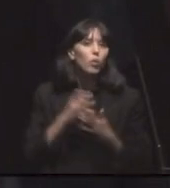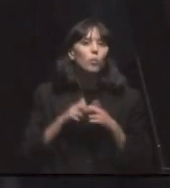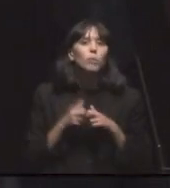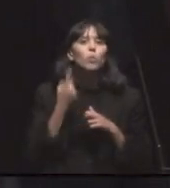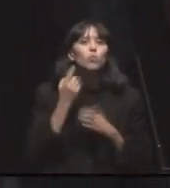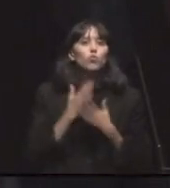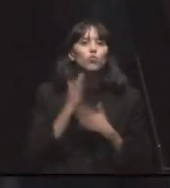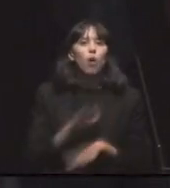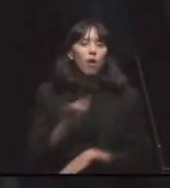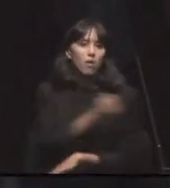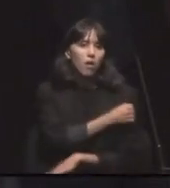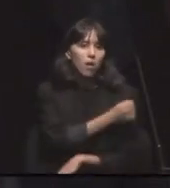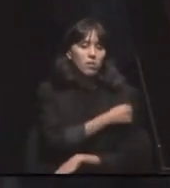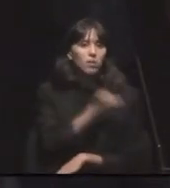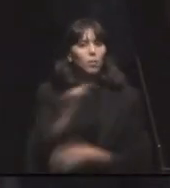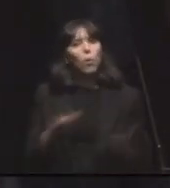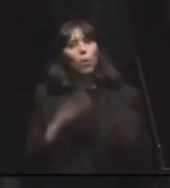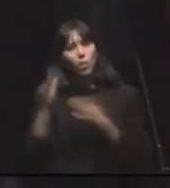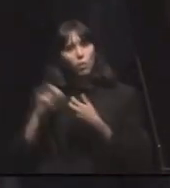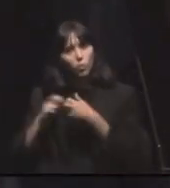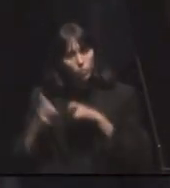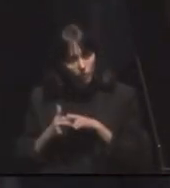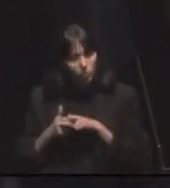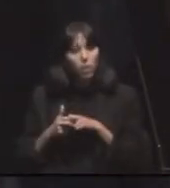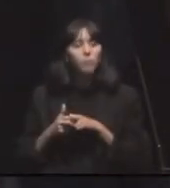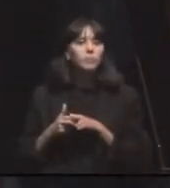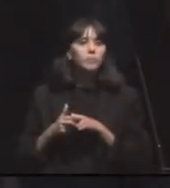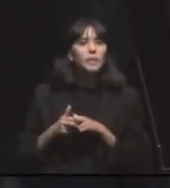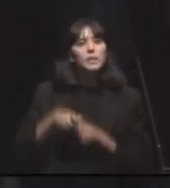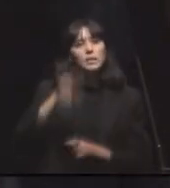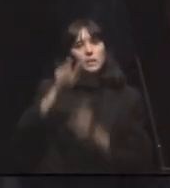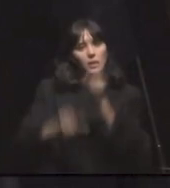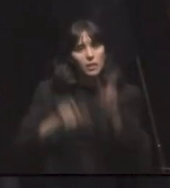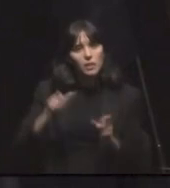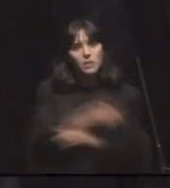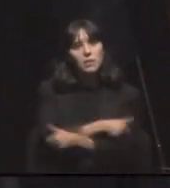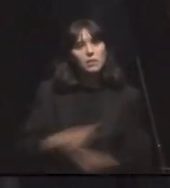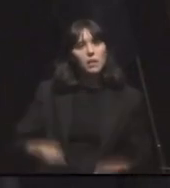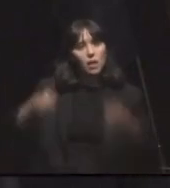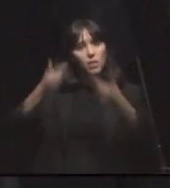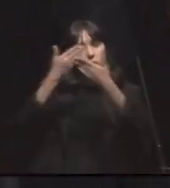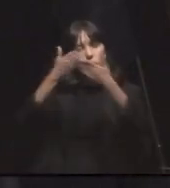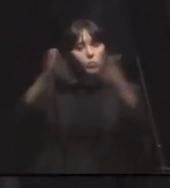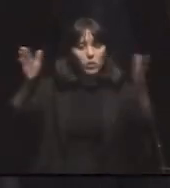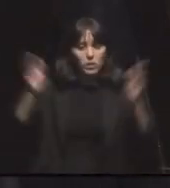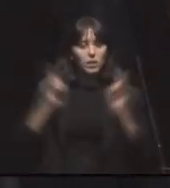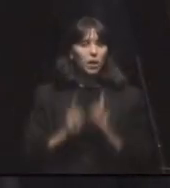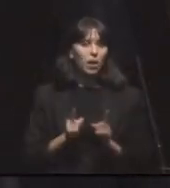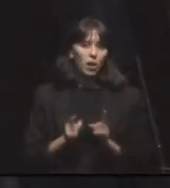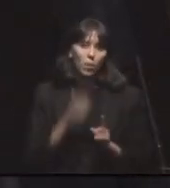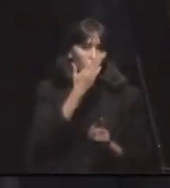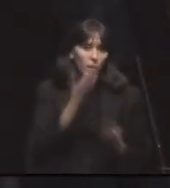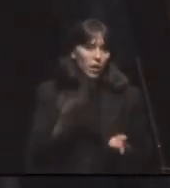problema exclusivo da habitação, mas também termos um problema de cidadania, de cidade e de democracia, não